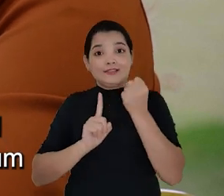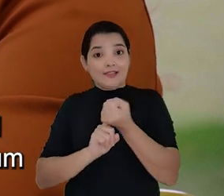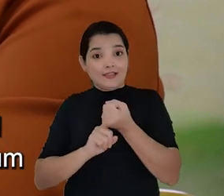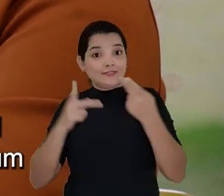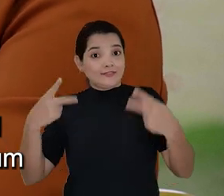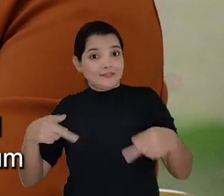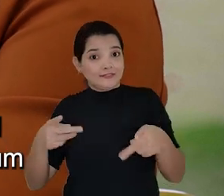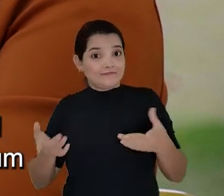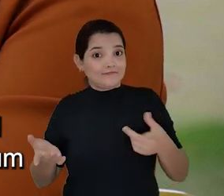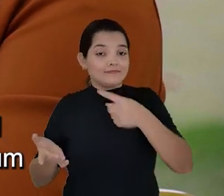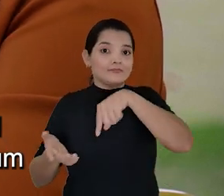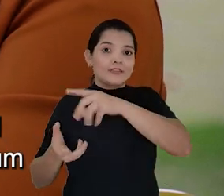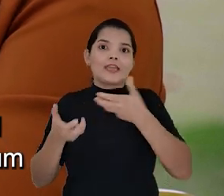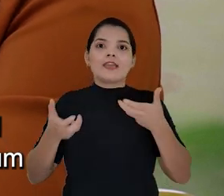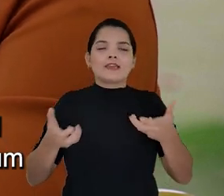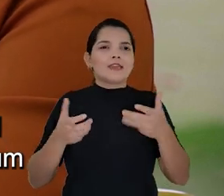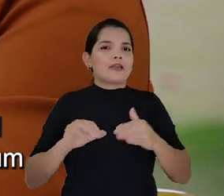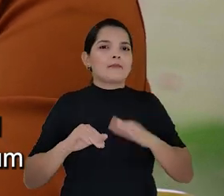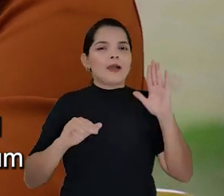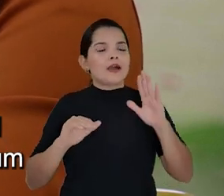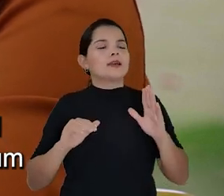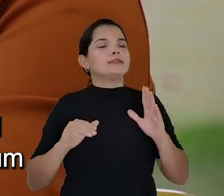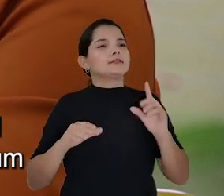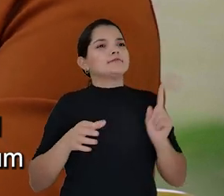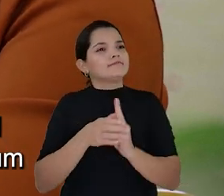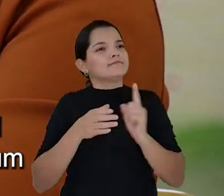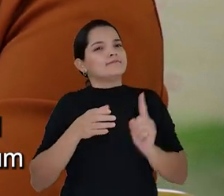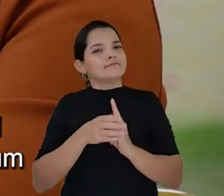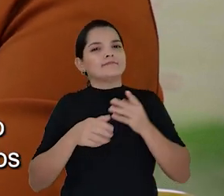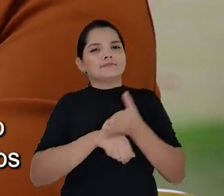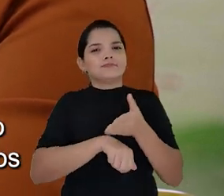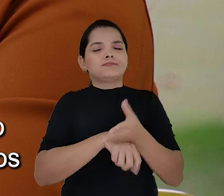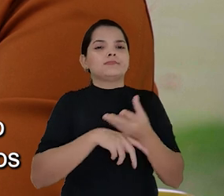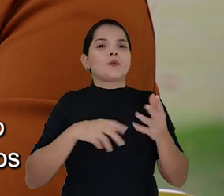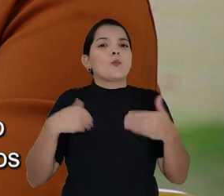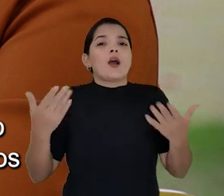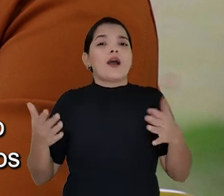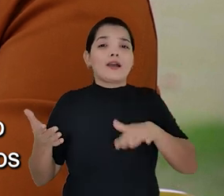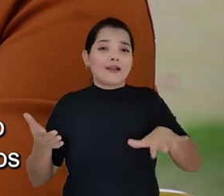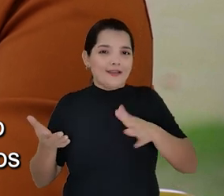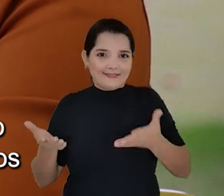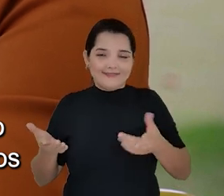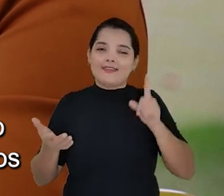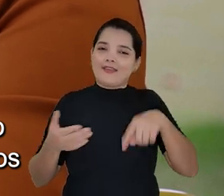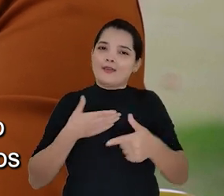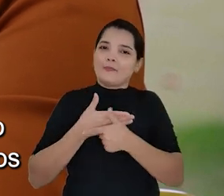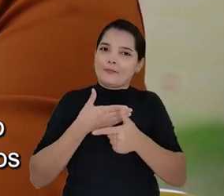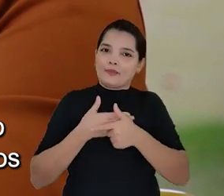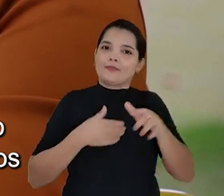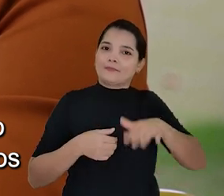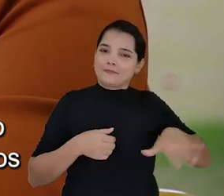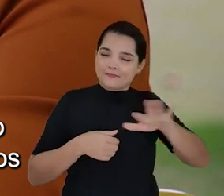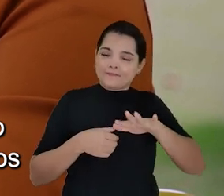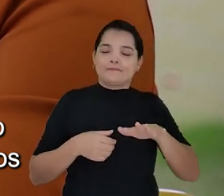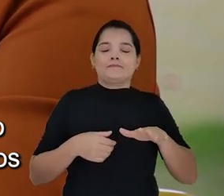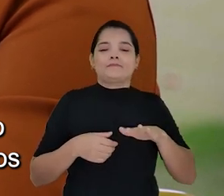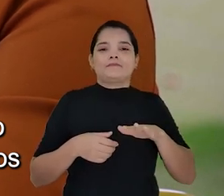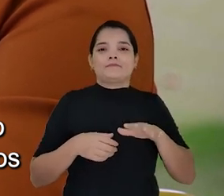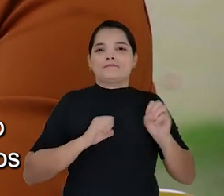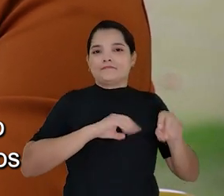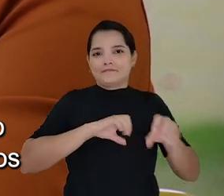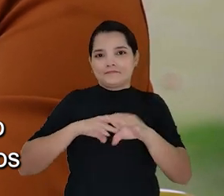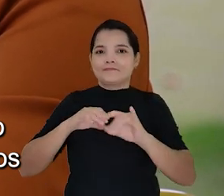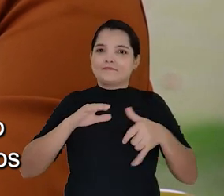sociedade local gostaria de se envolver mais diretamente isso é um papel das instituições de ensino superior quando elas